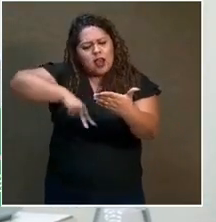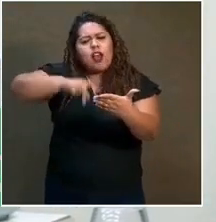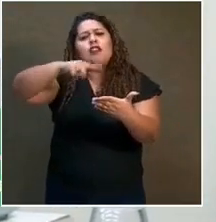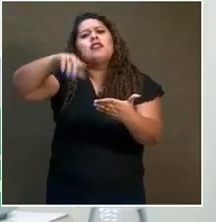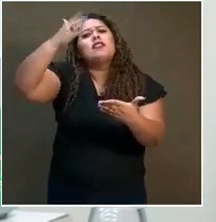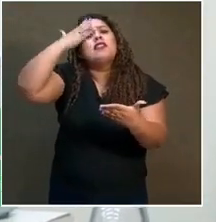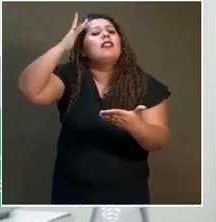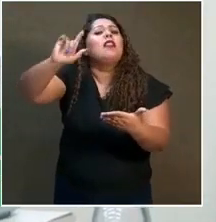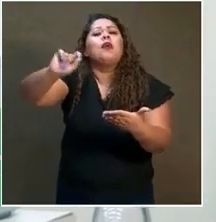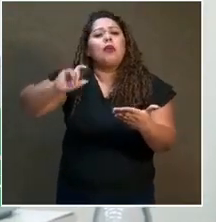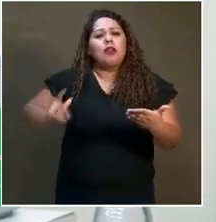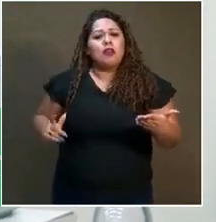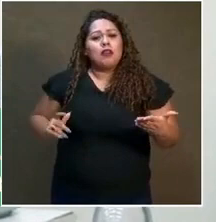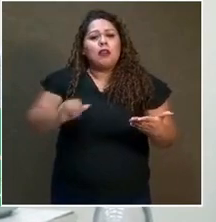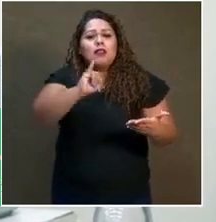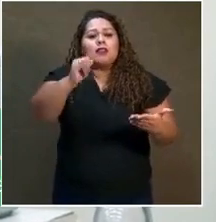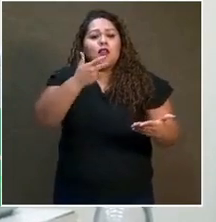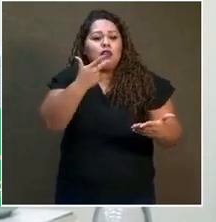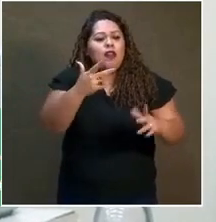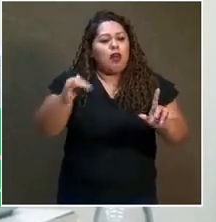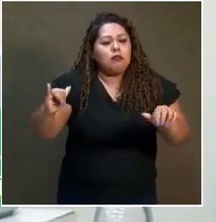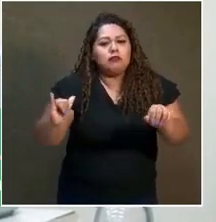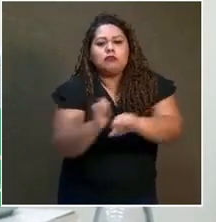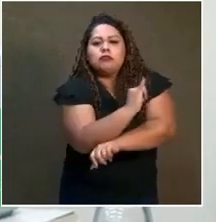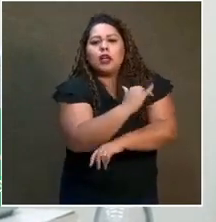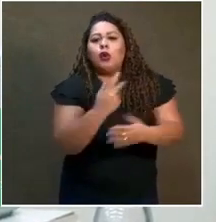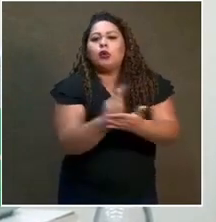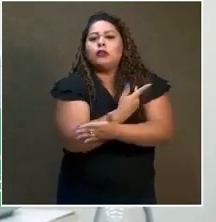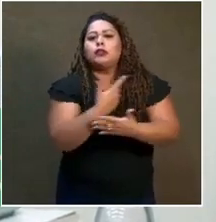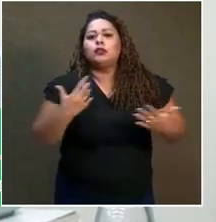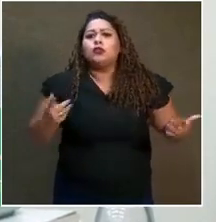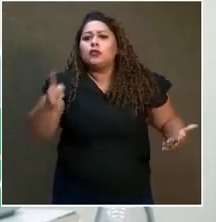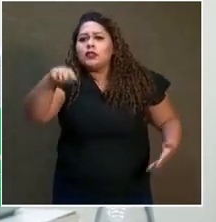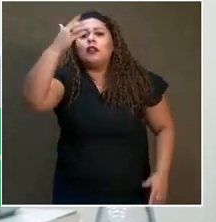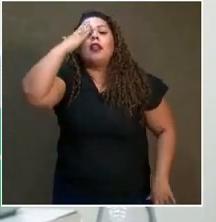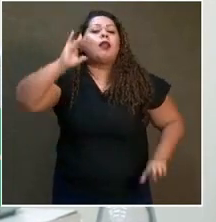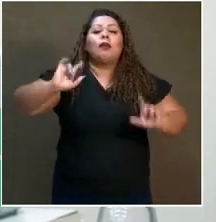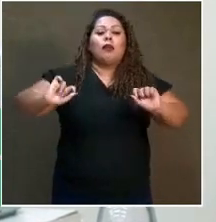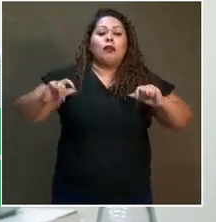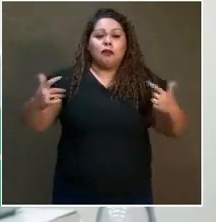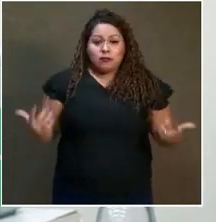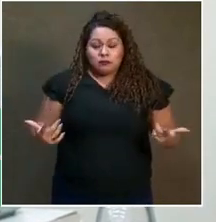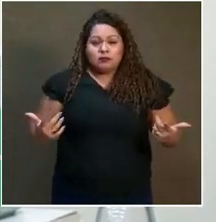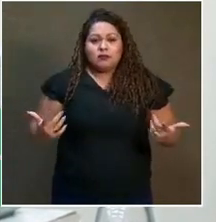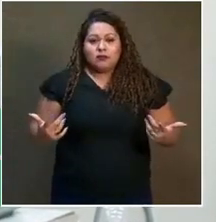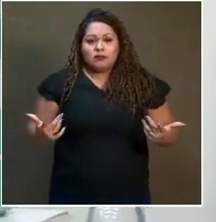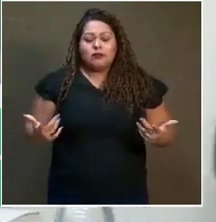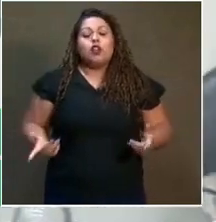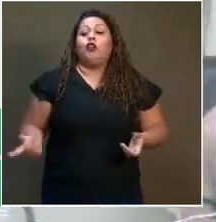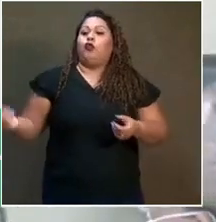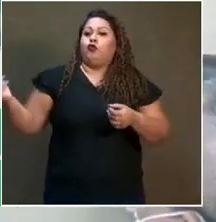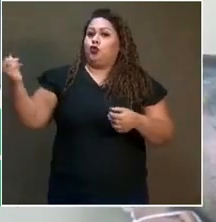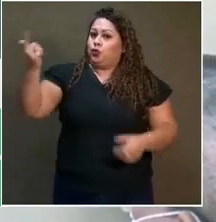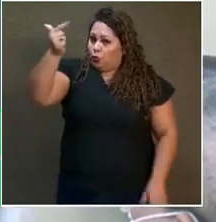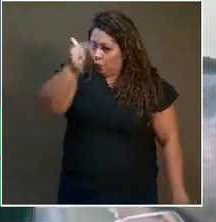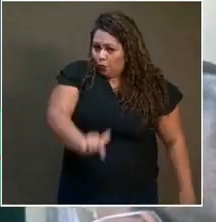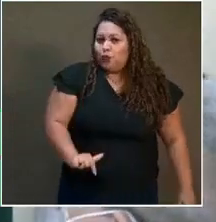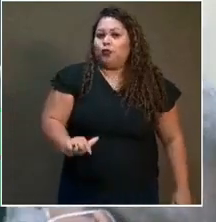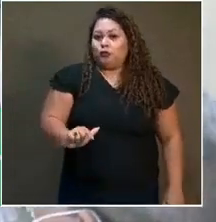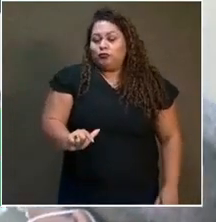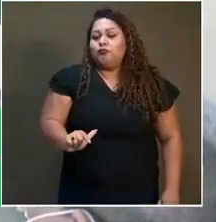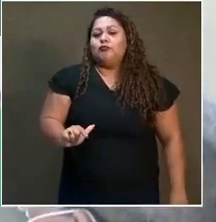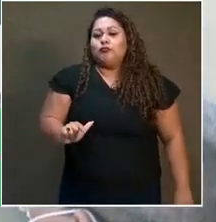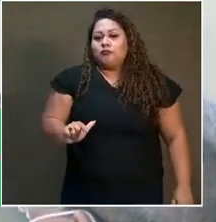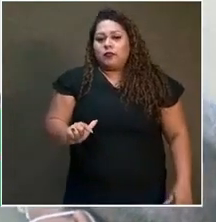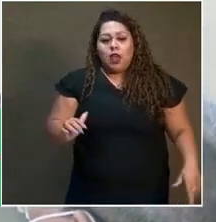vocês têm? Se eu não tivesse falado de traição, o que é que vocês iriam compreender? Não estou, volto a repetir aqui,